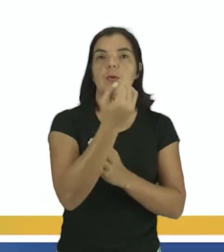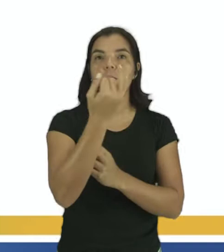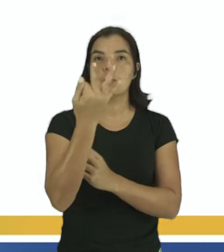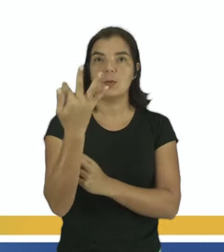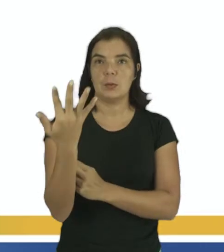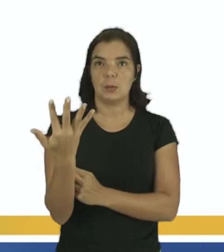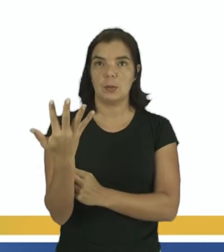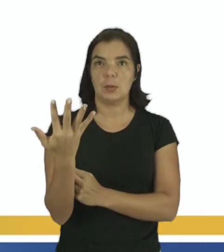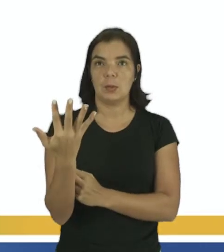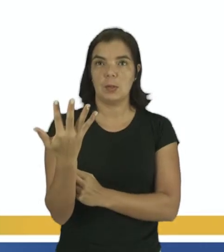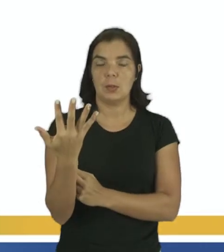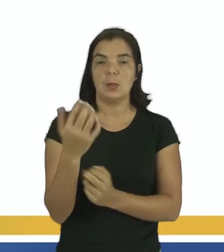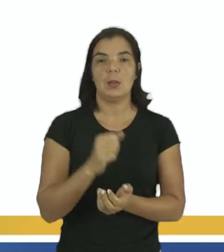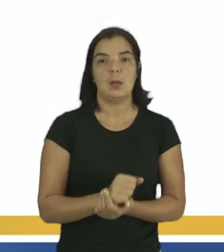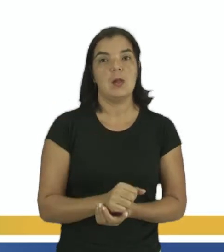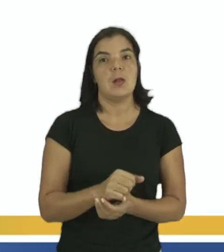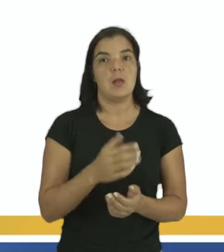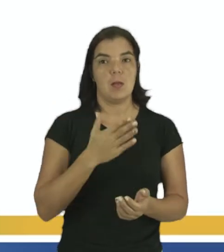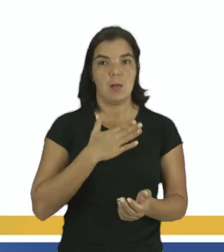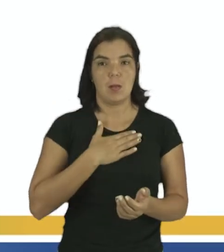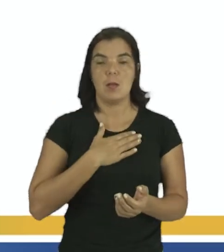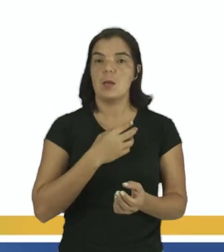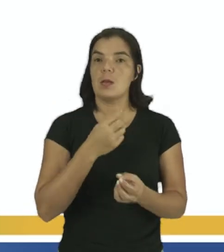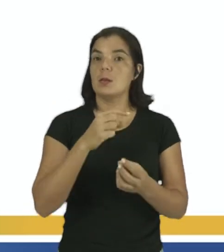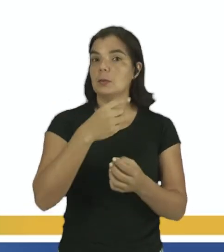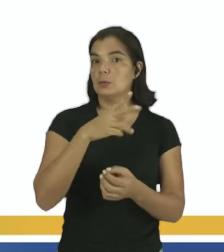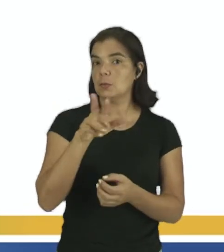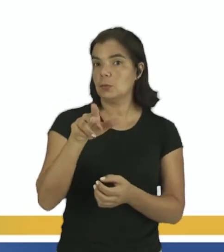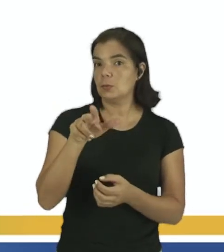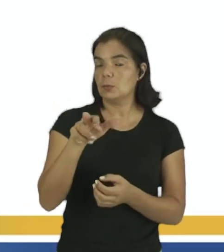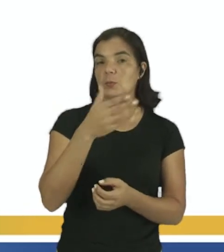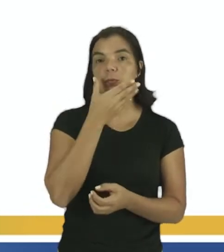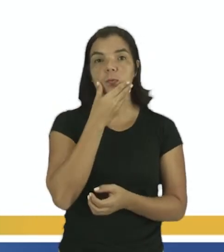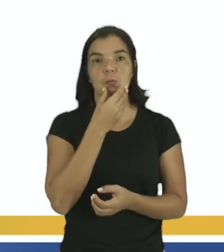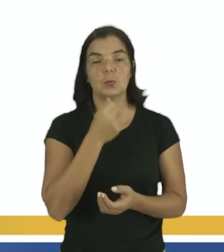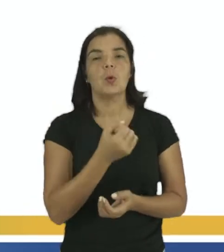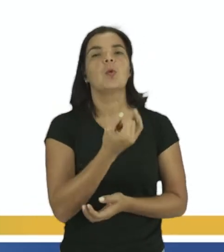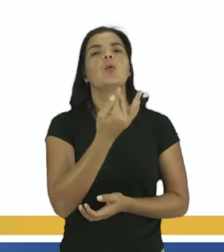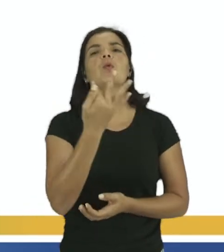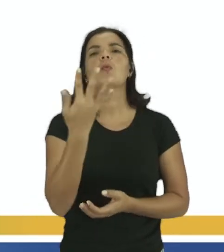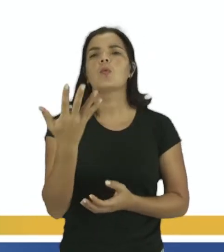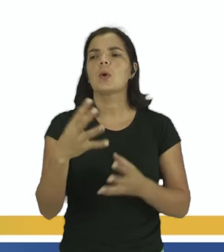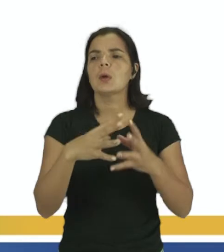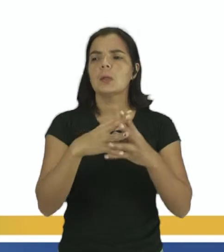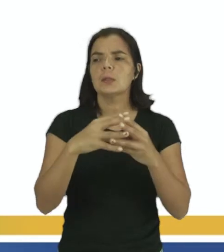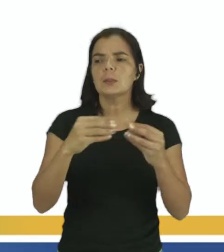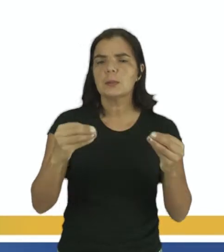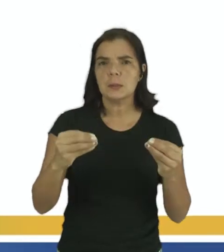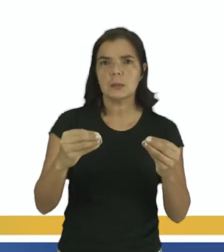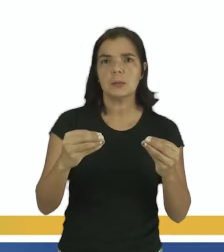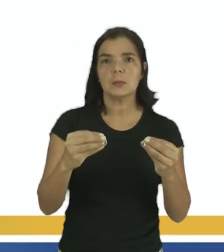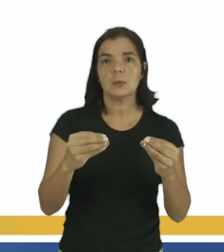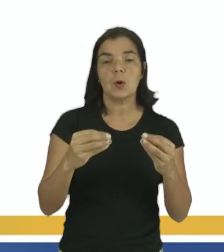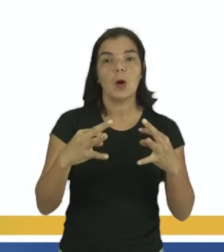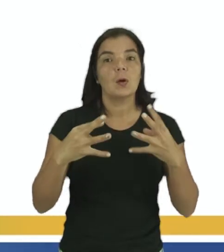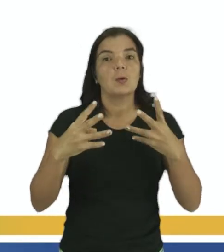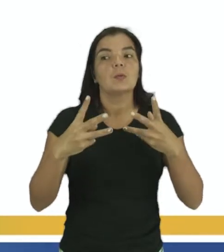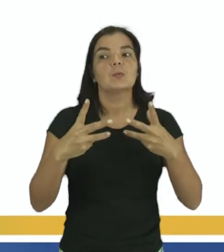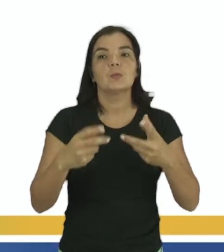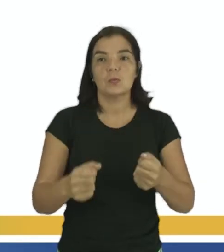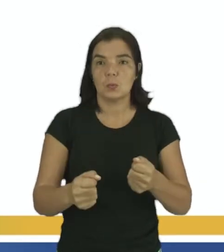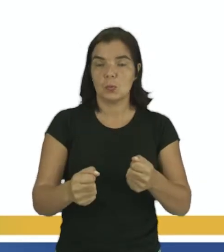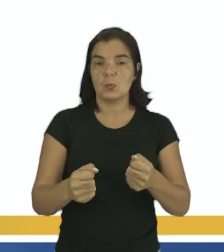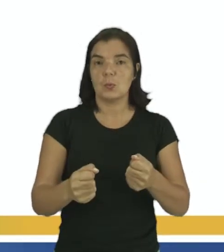quantidade entre ele e seus irmãos quantas massinhas de modelar ao